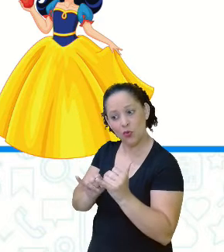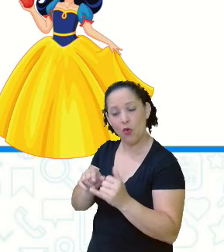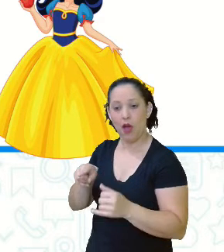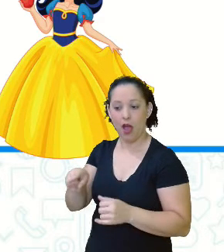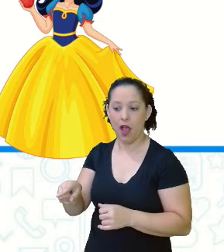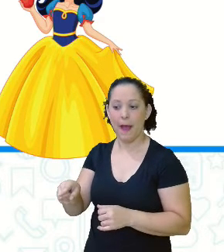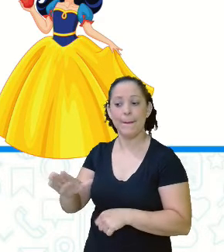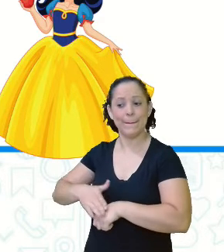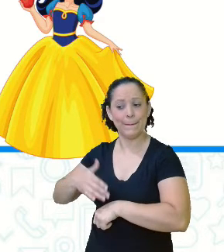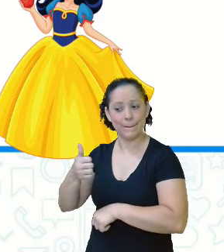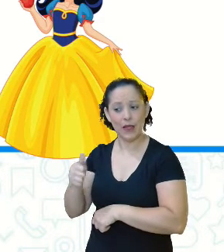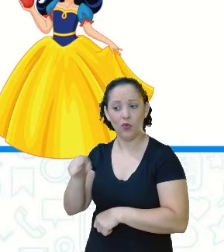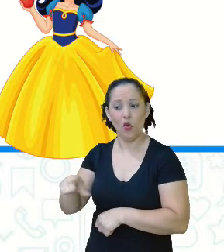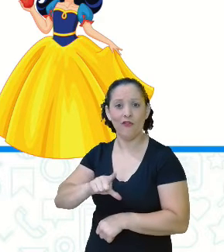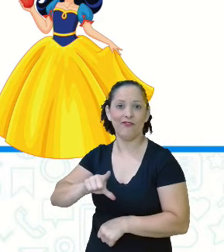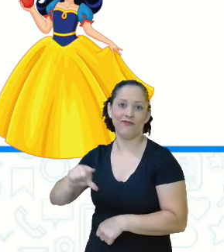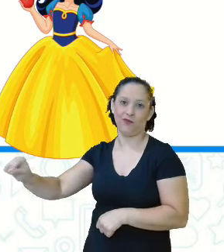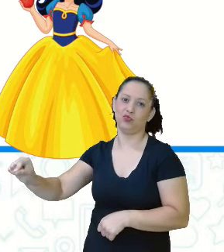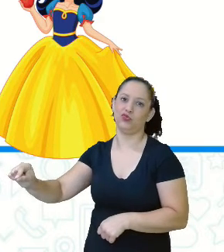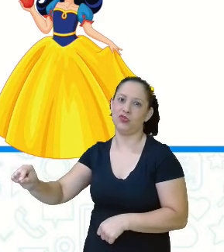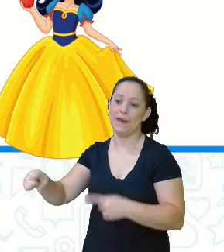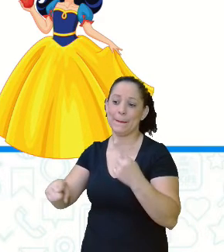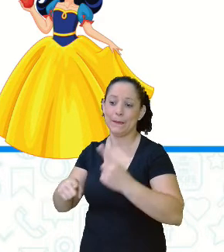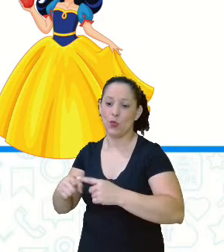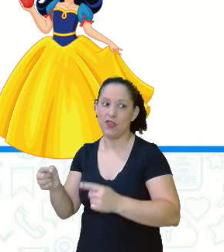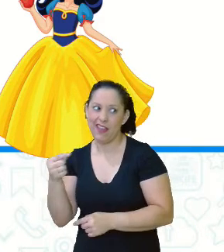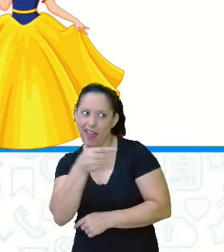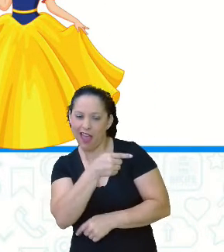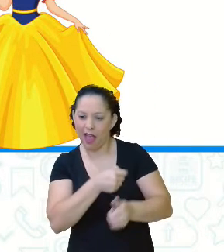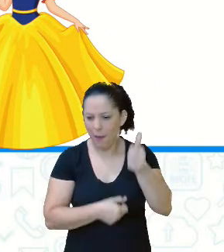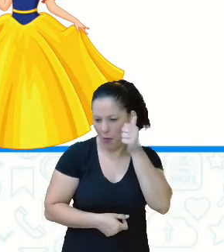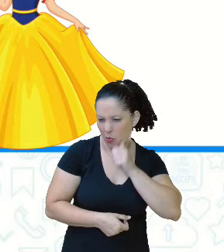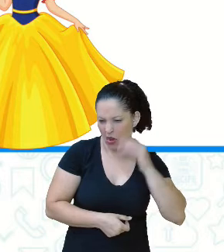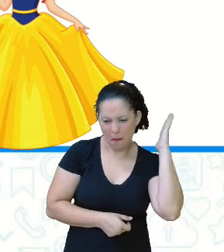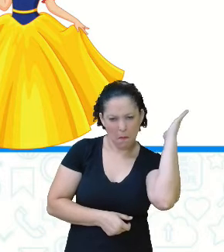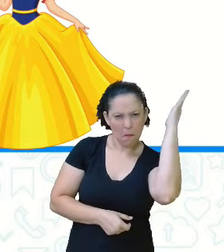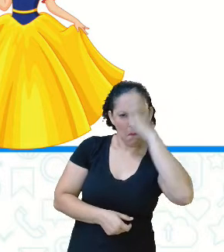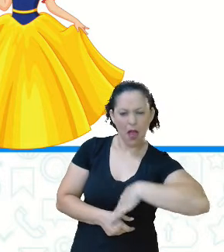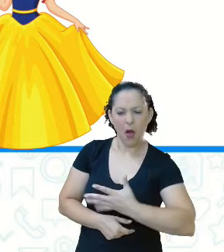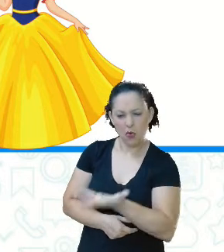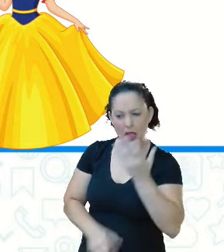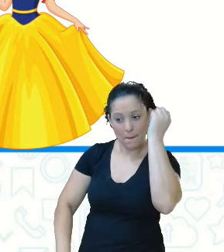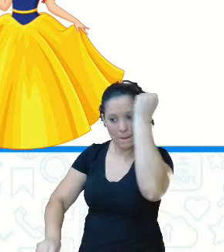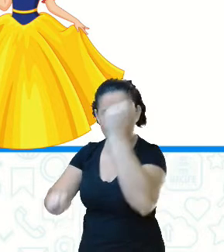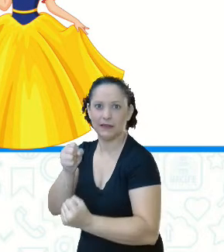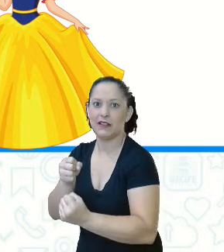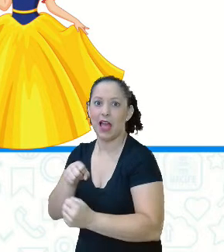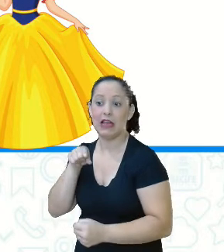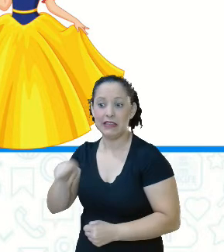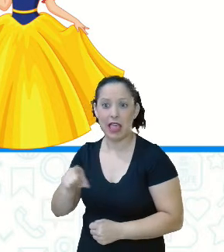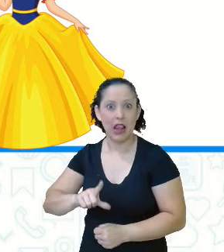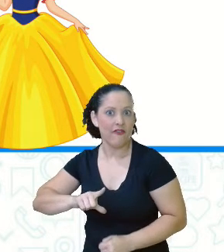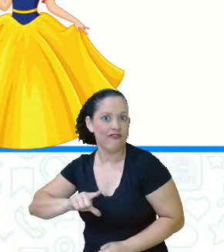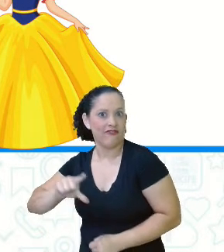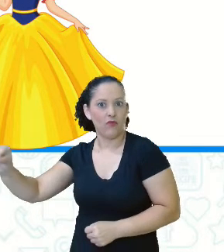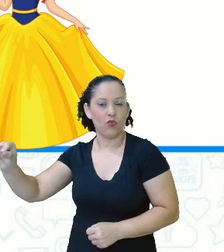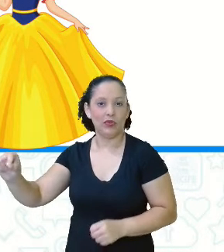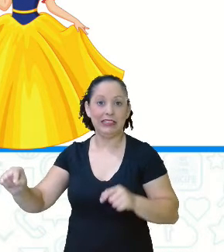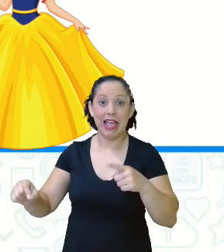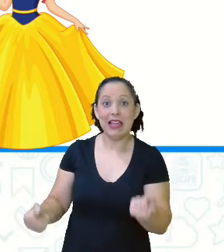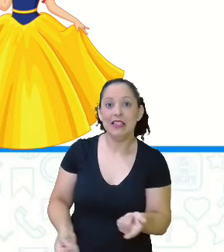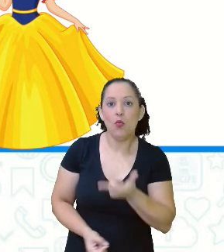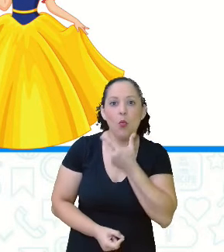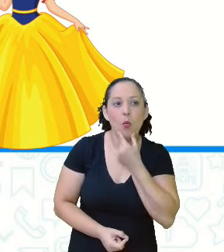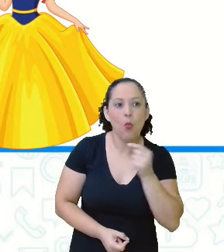de que era melhor ela fugir, porque a rainha queria fazer-lhe mal. E assim foi. O caçador matou